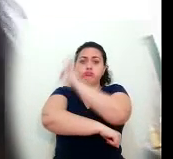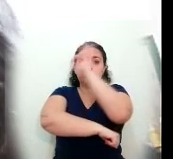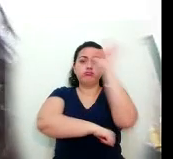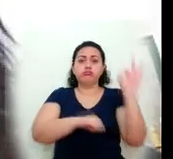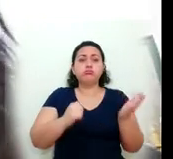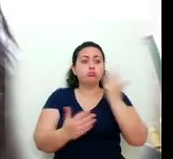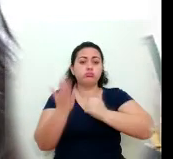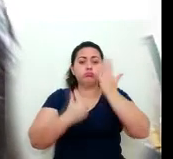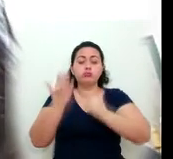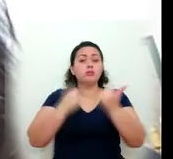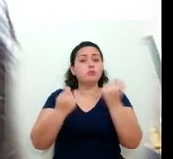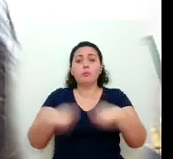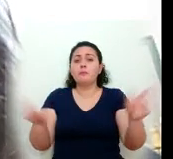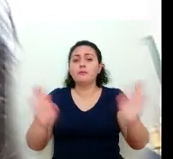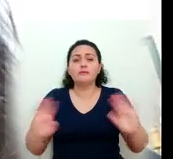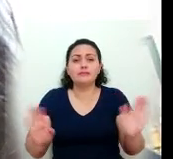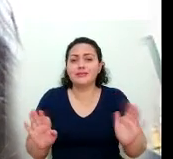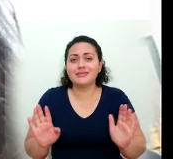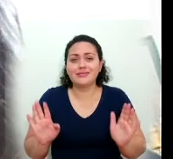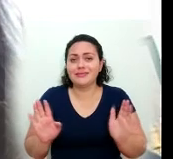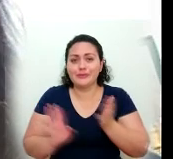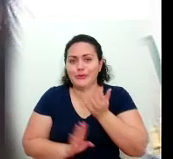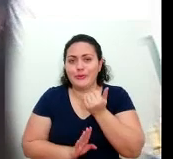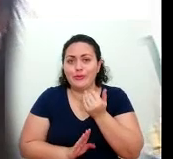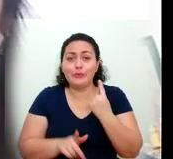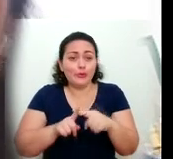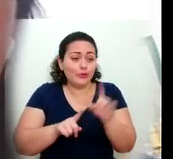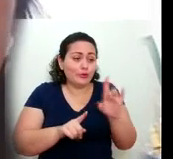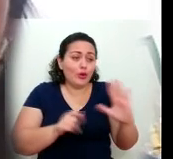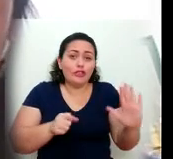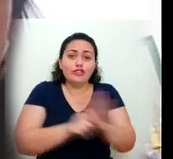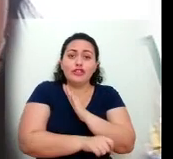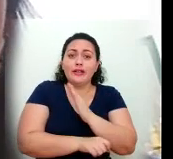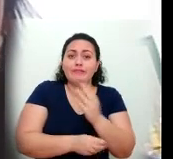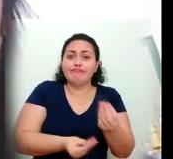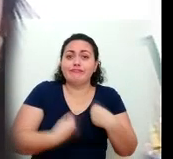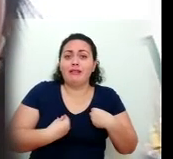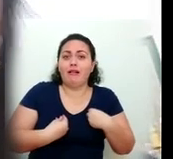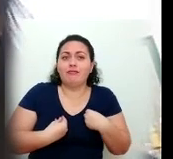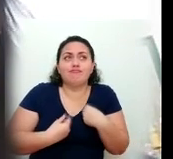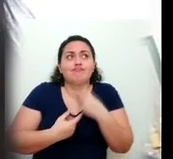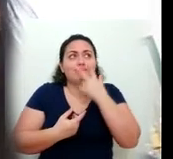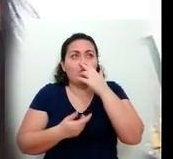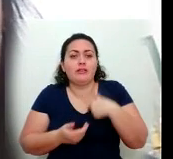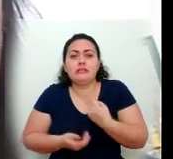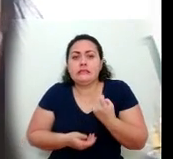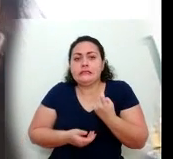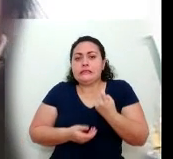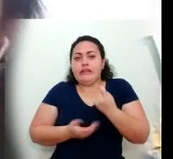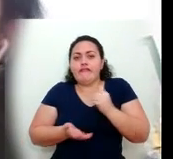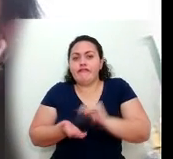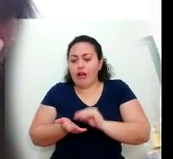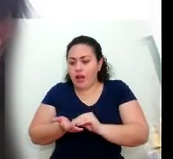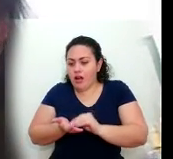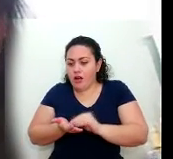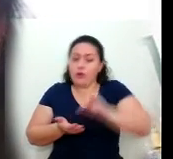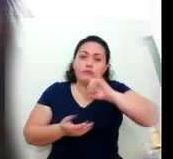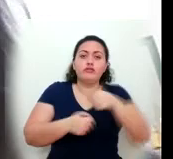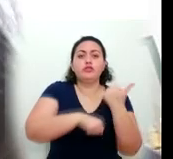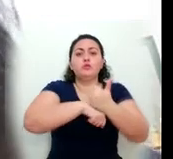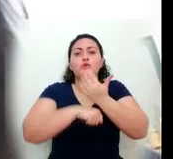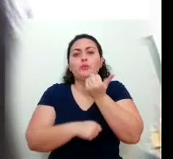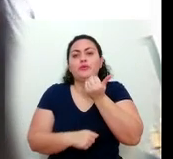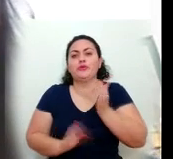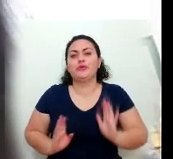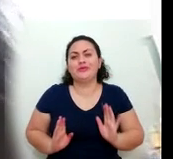não preciso, né, dessa comida. Ela só está preenchendo uma lacuna ali que apareceu. Então eu acho que é legal, assim, deu o